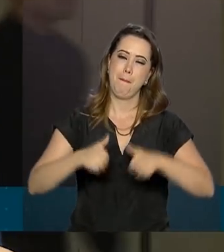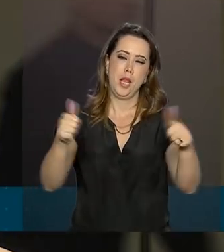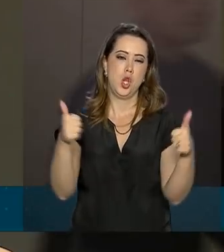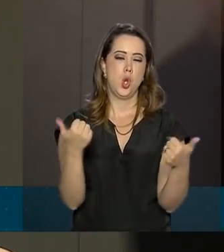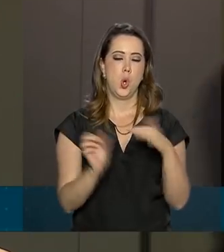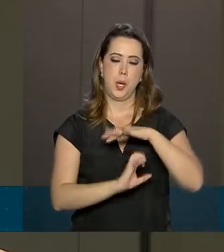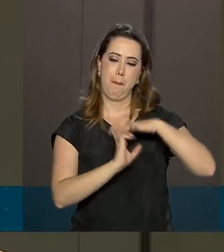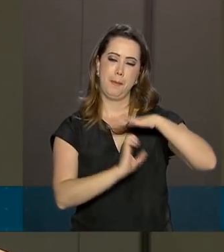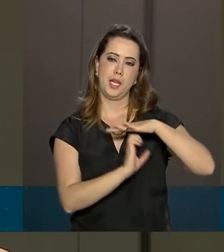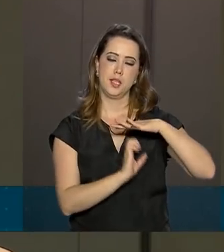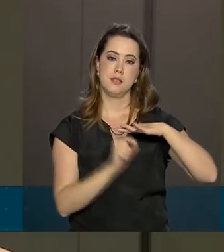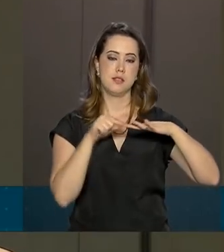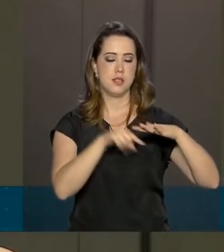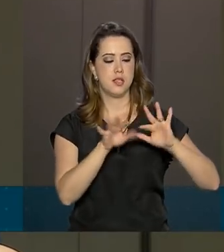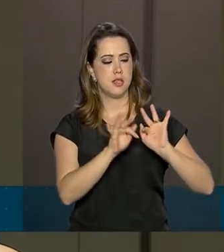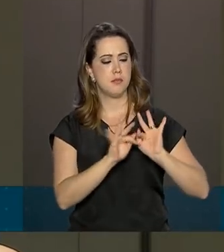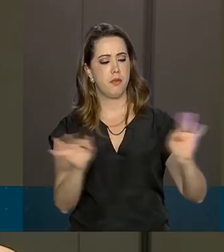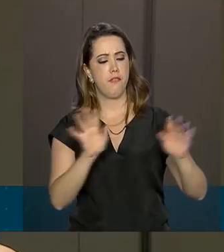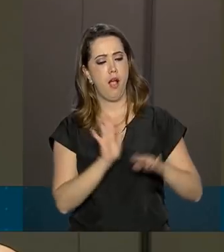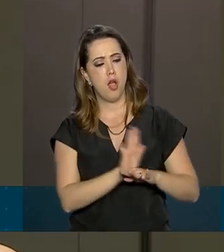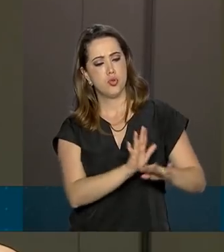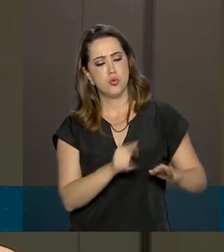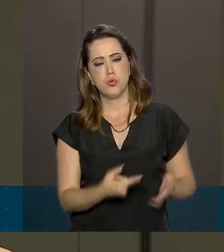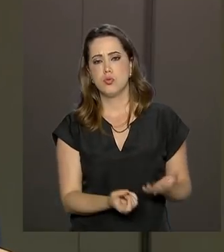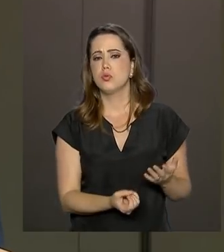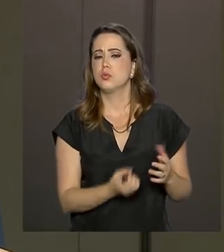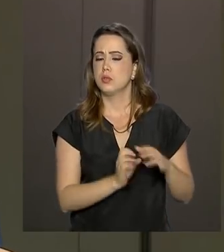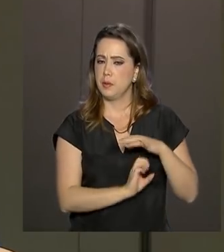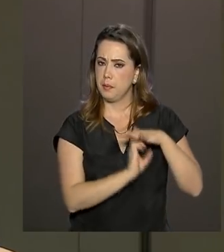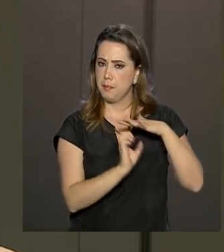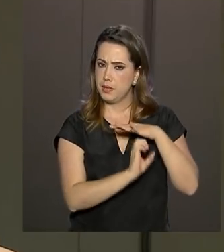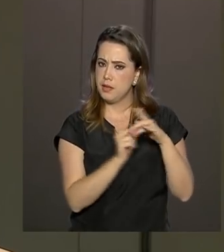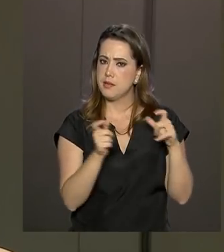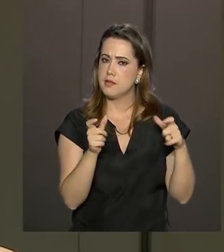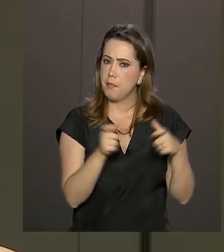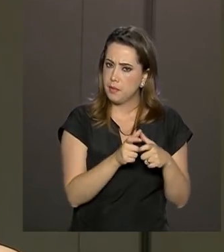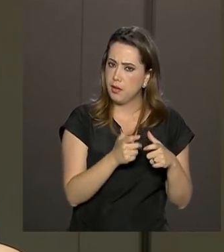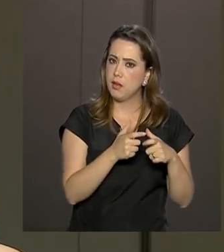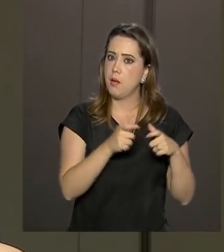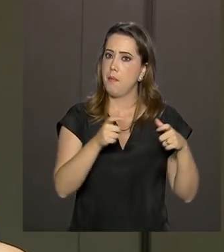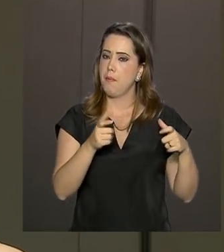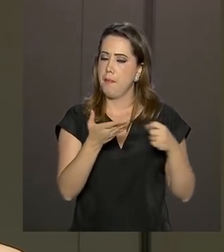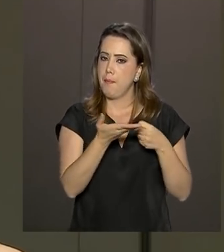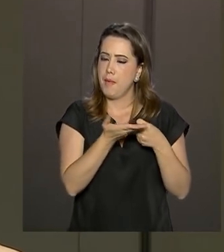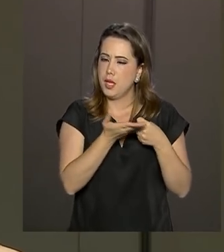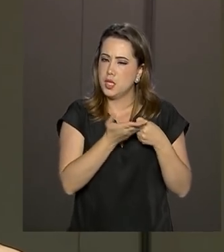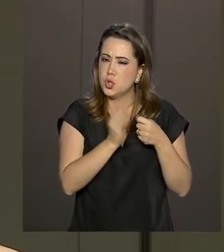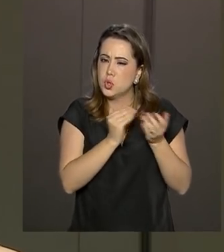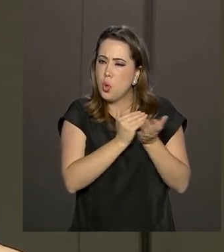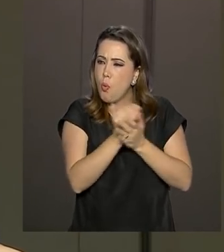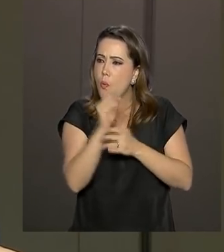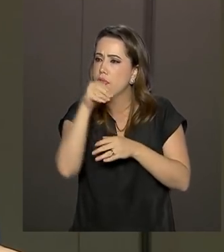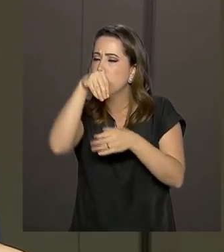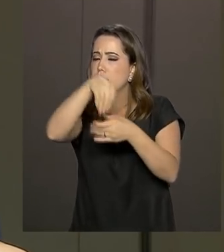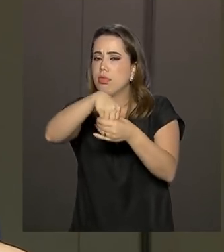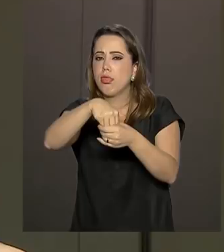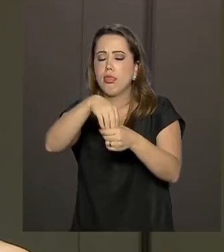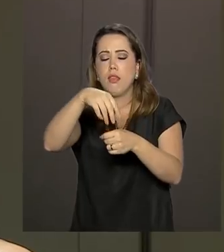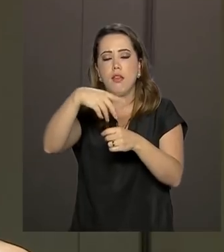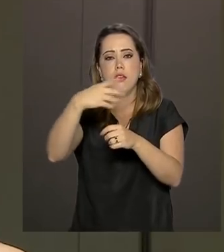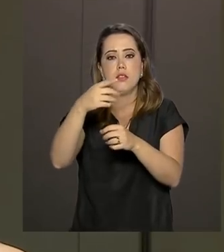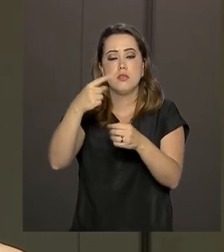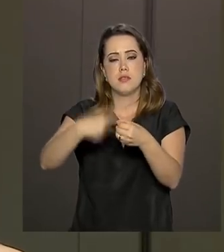quando a gente simplifica, quando a gente apoia pequenos e médios empreendedores que estão lá no interior do Brasil,